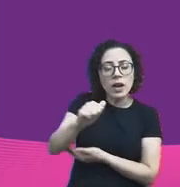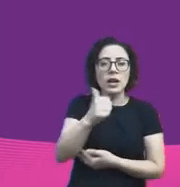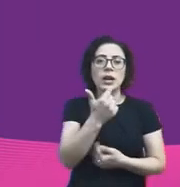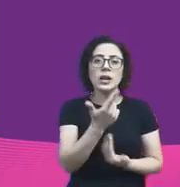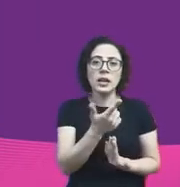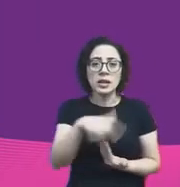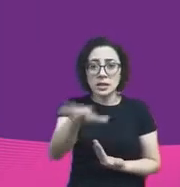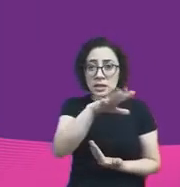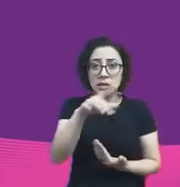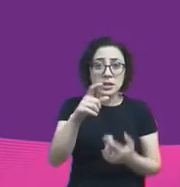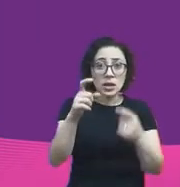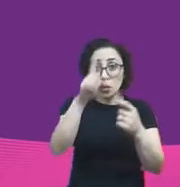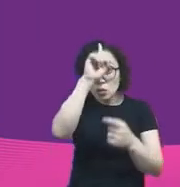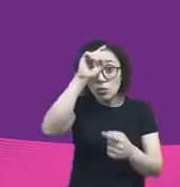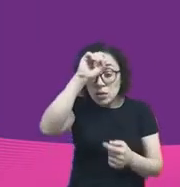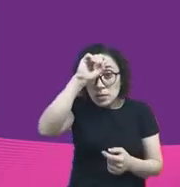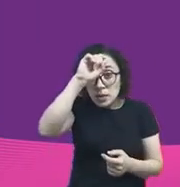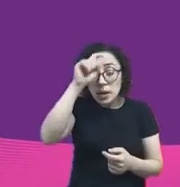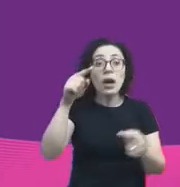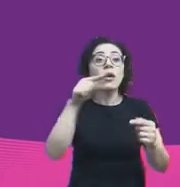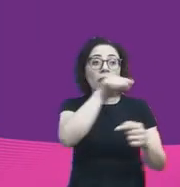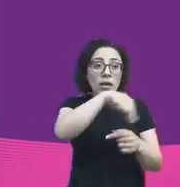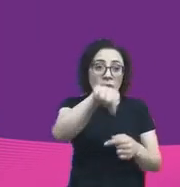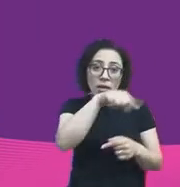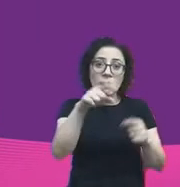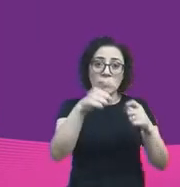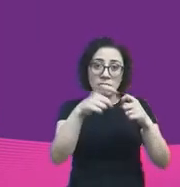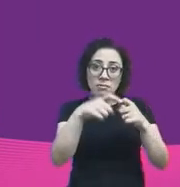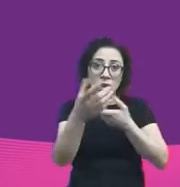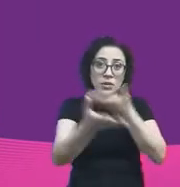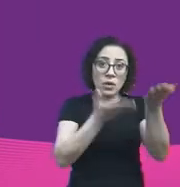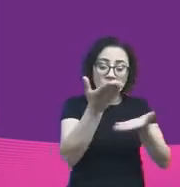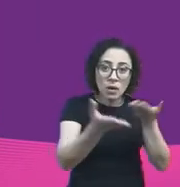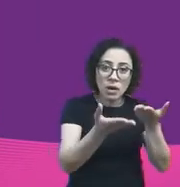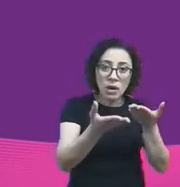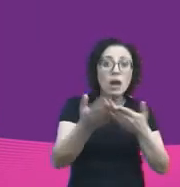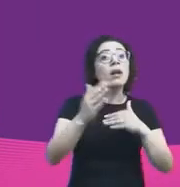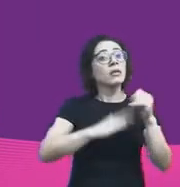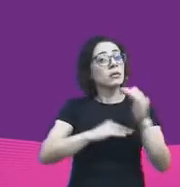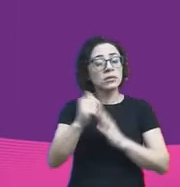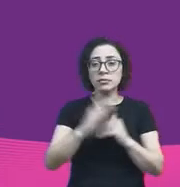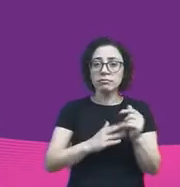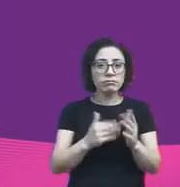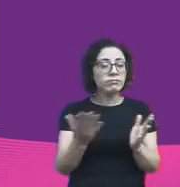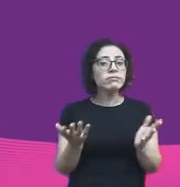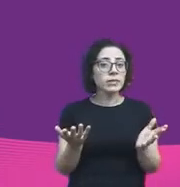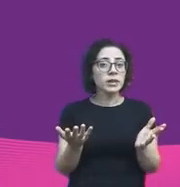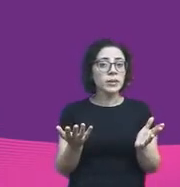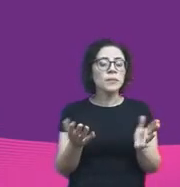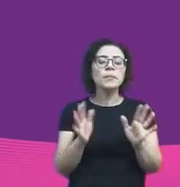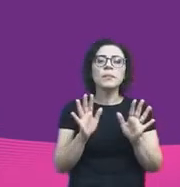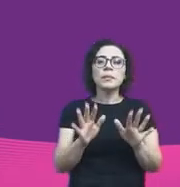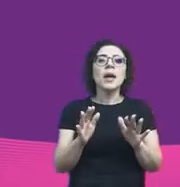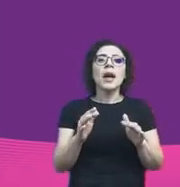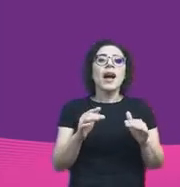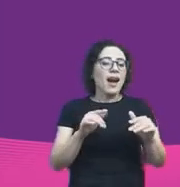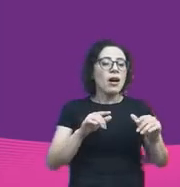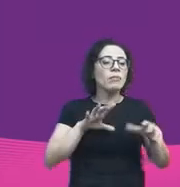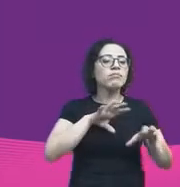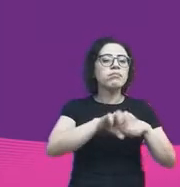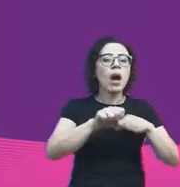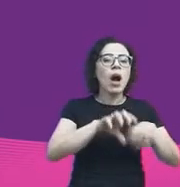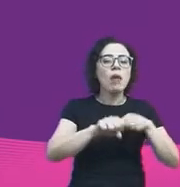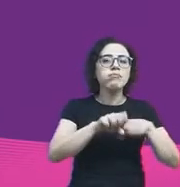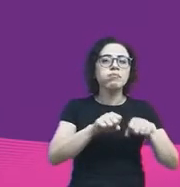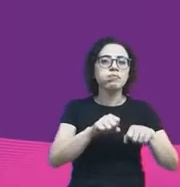compaixão. A competência não tem nenhuma correlação com a compaixão, tá? Ah, o médico é mais